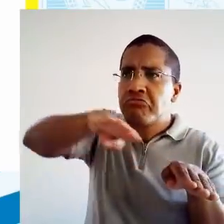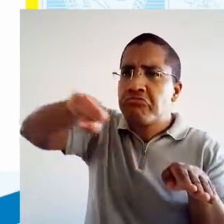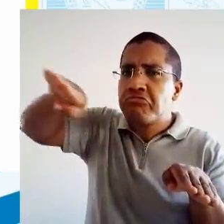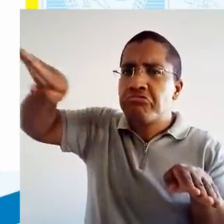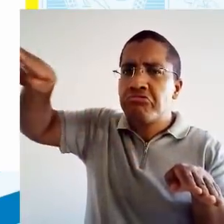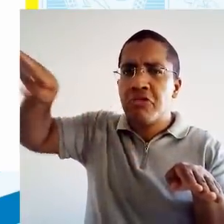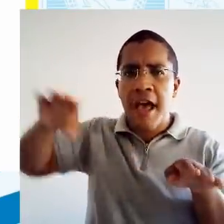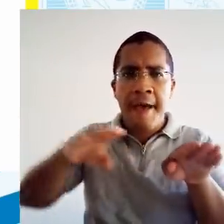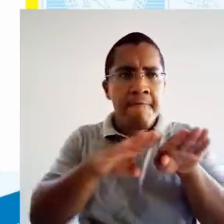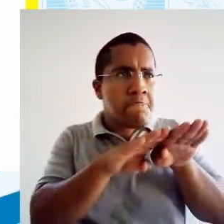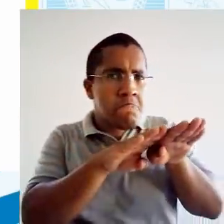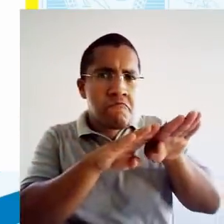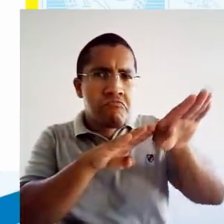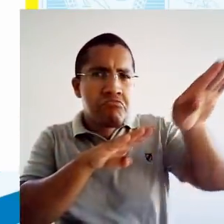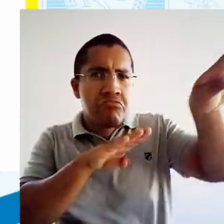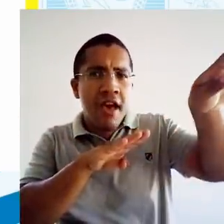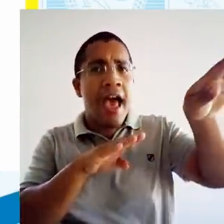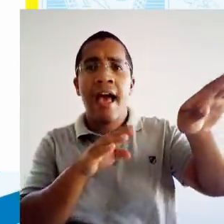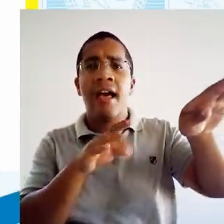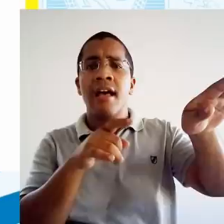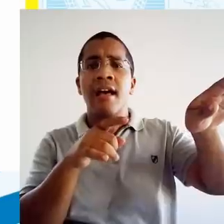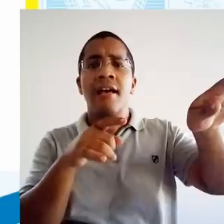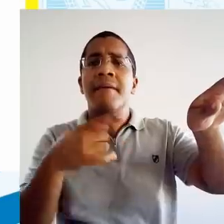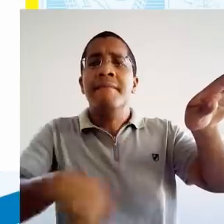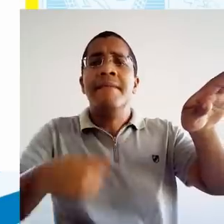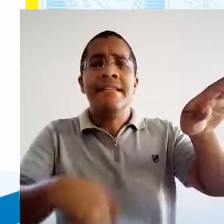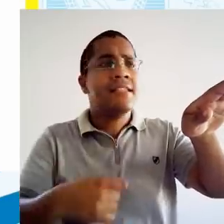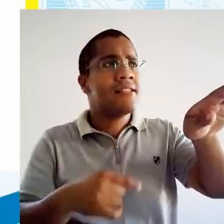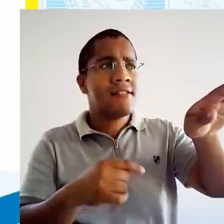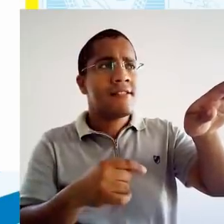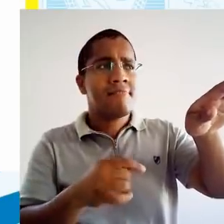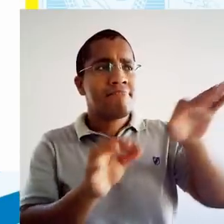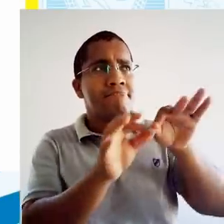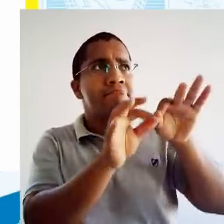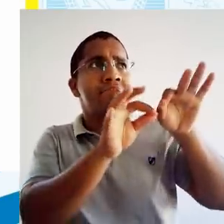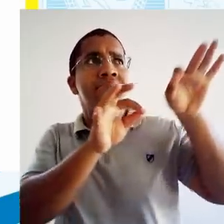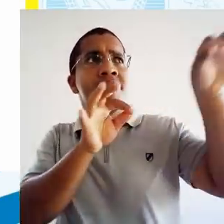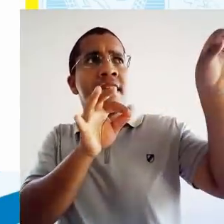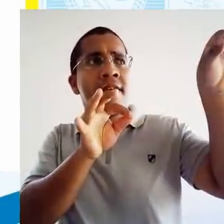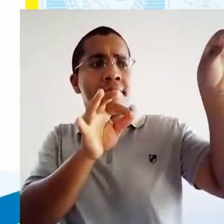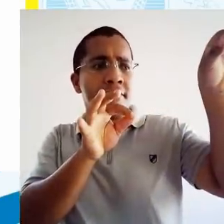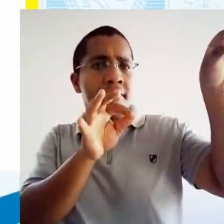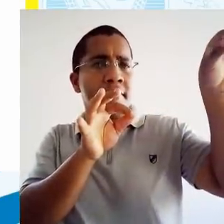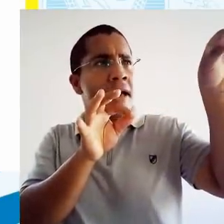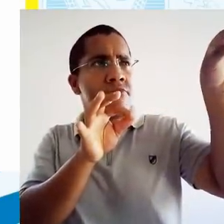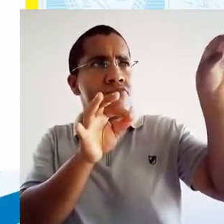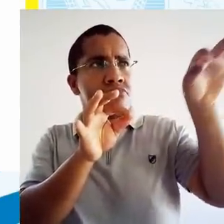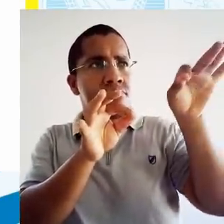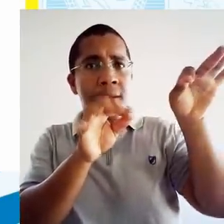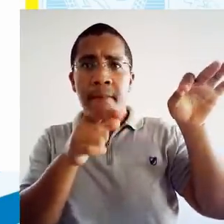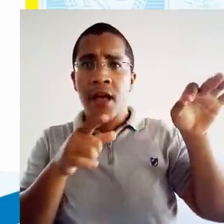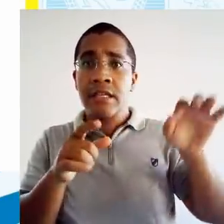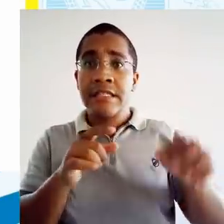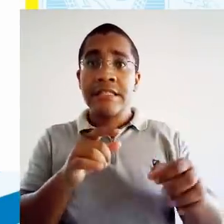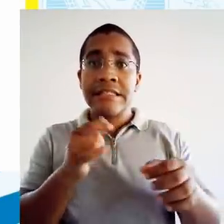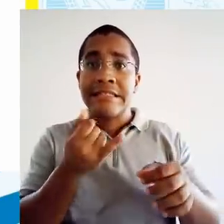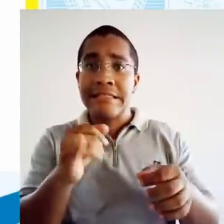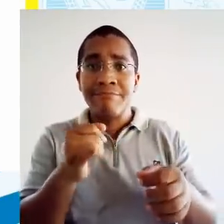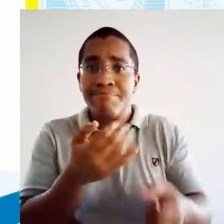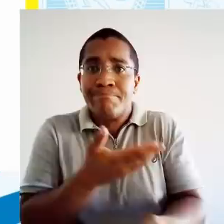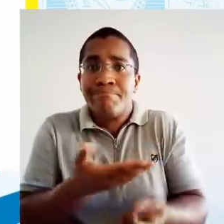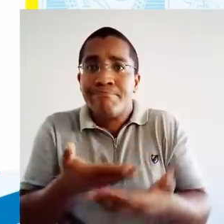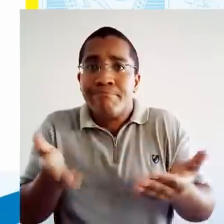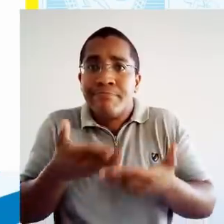rampa, diminuirá a força necessária para chegar a uma mesma altura, mas o gasto de